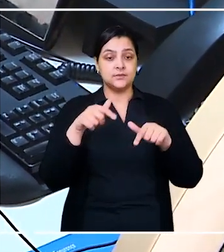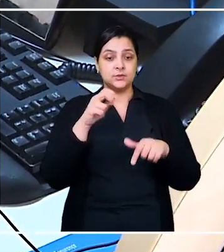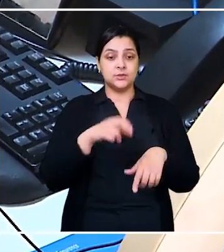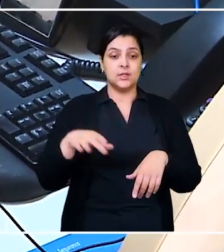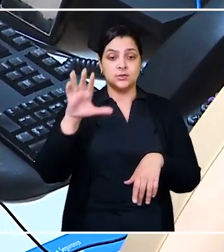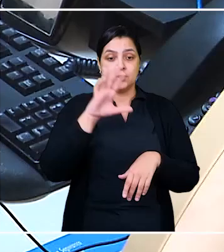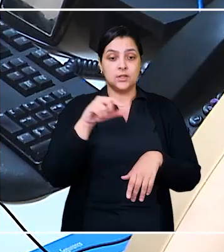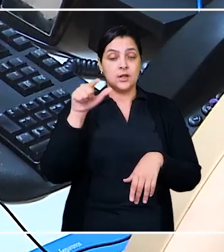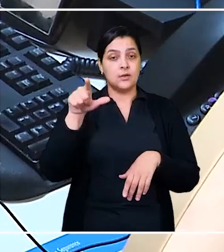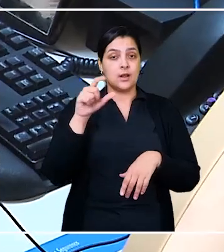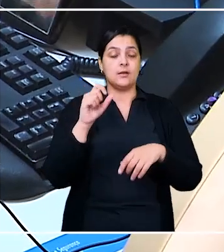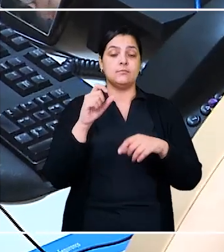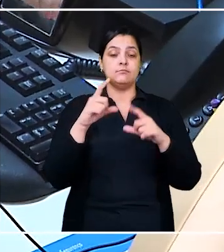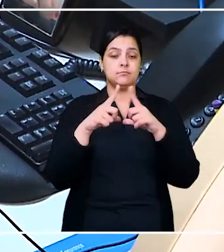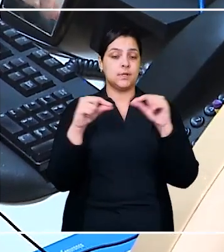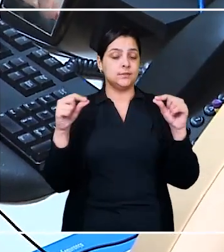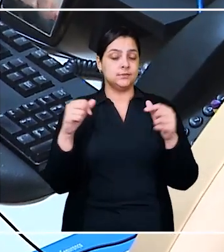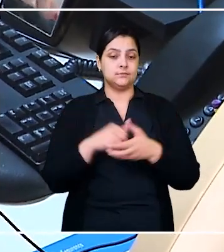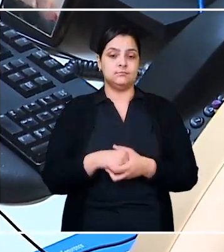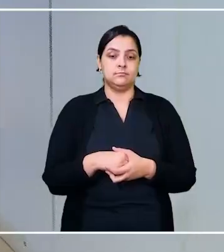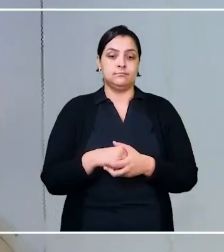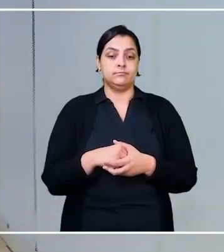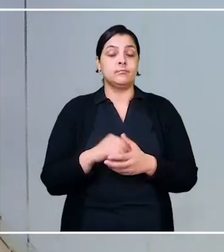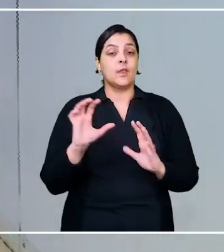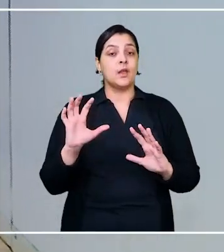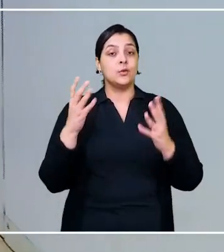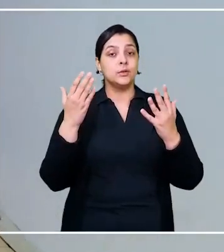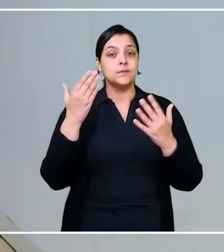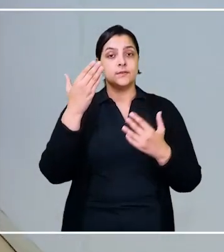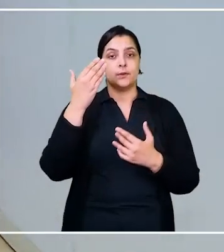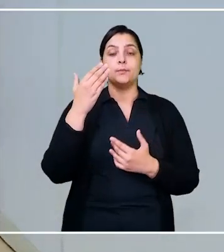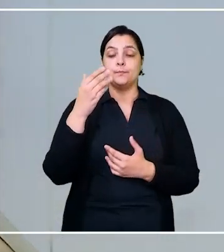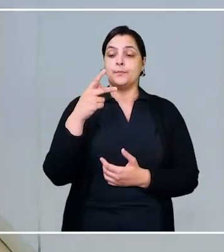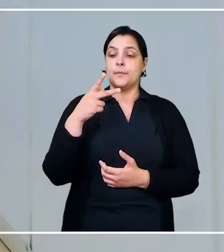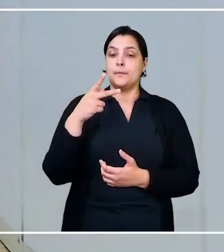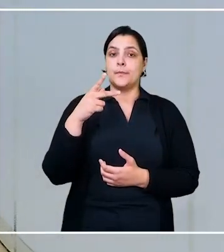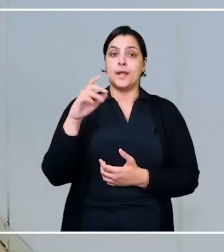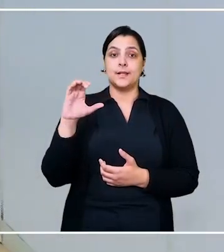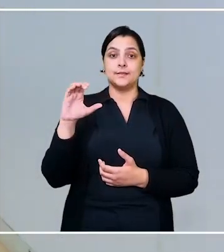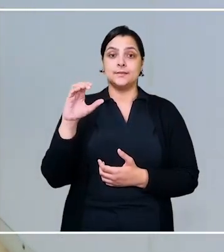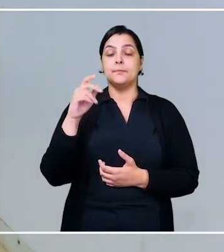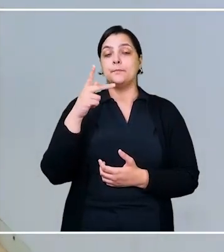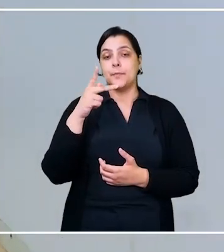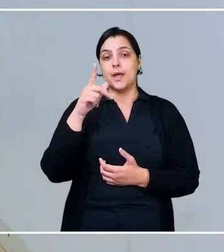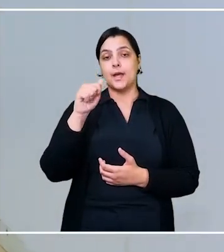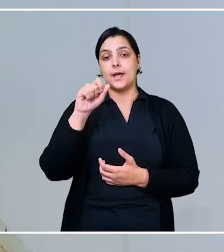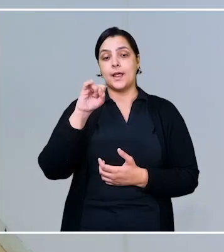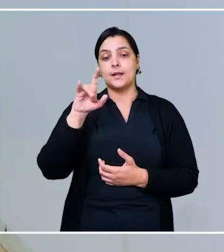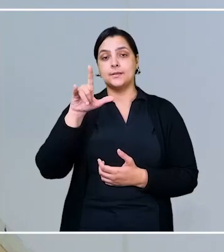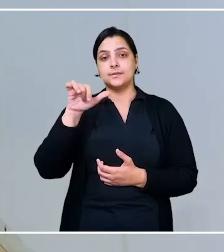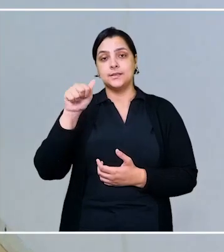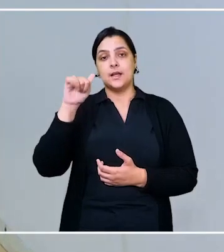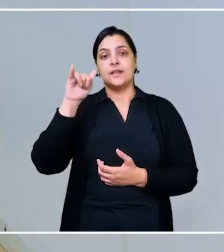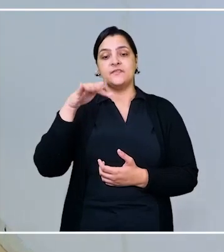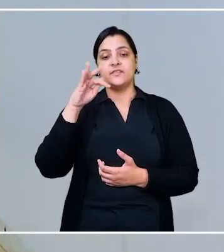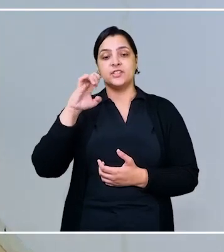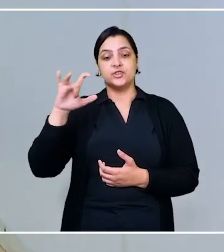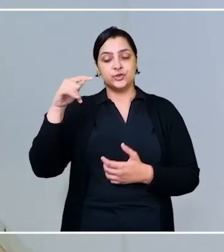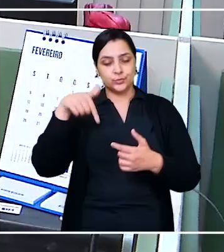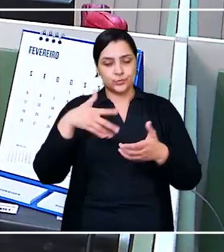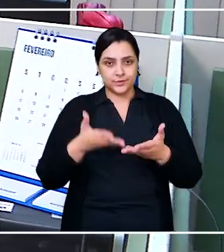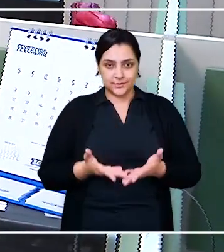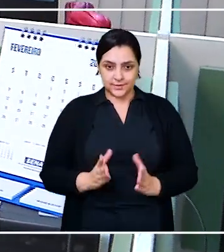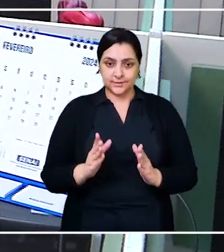o serviço Nacional da Indústria no distrito federal por ter tido paralisia infantil perdeu parte dos movimentos da perna